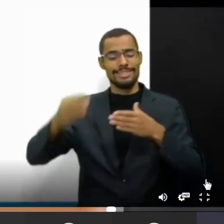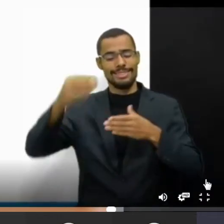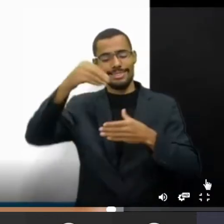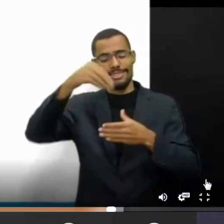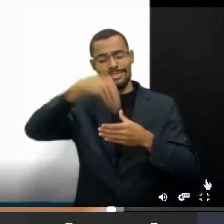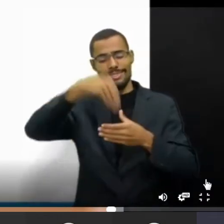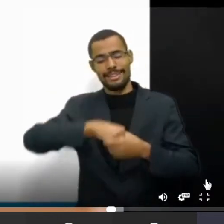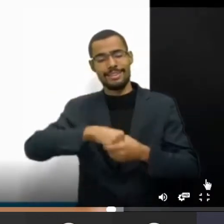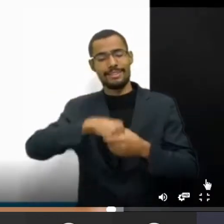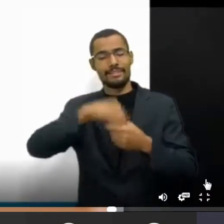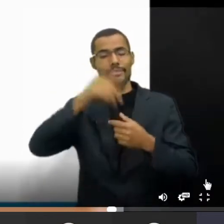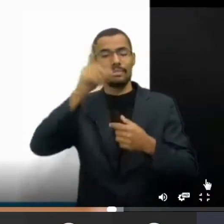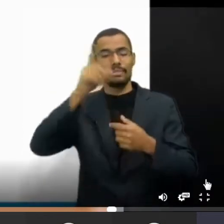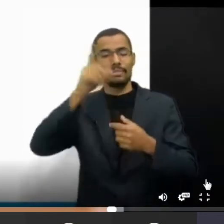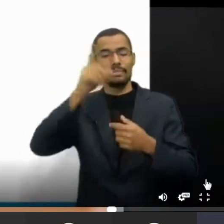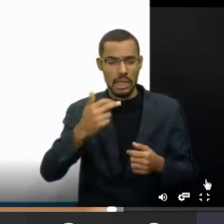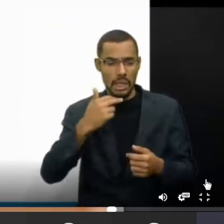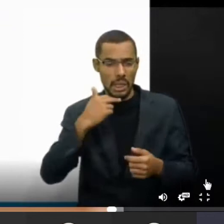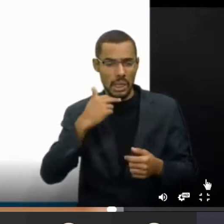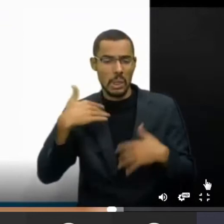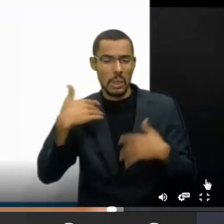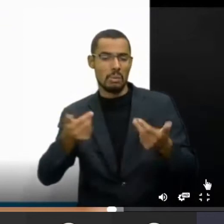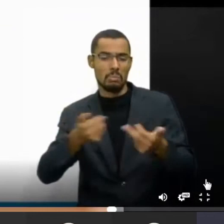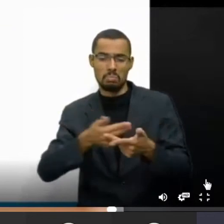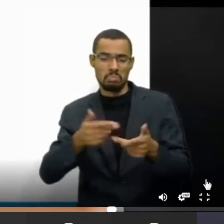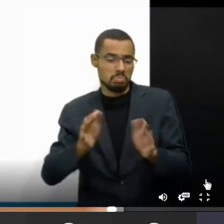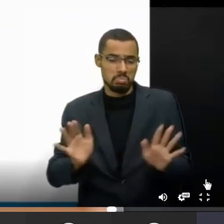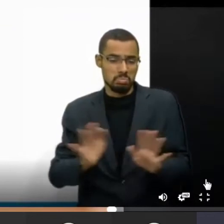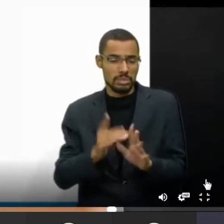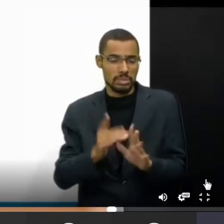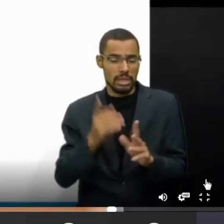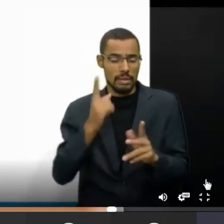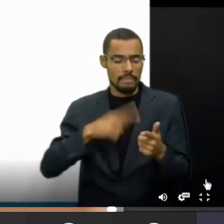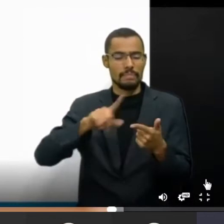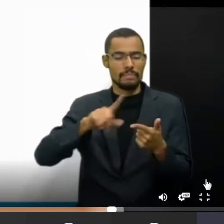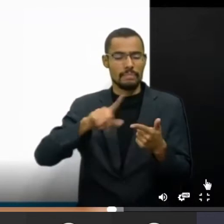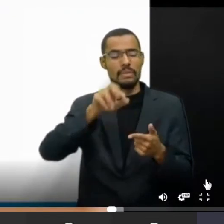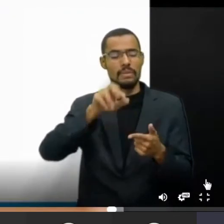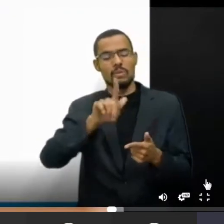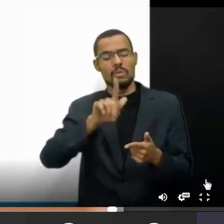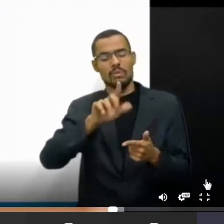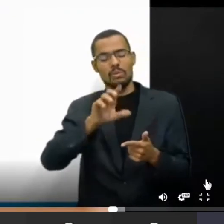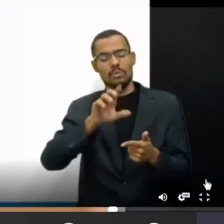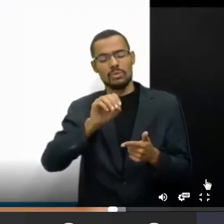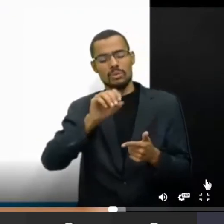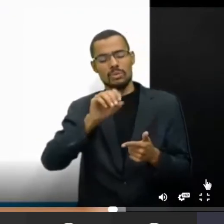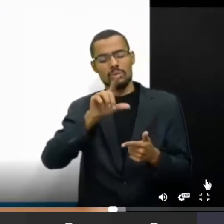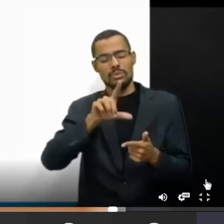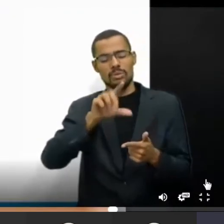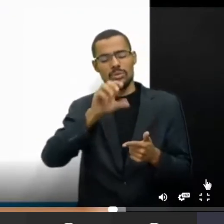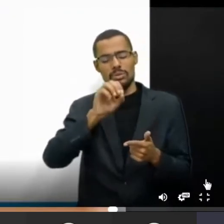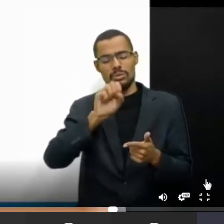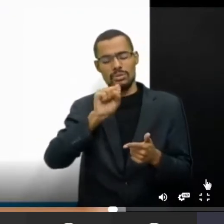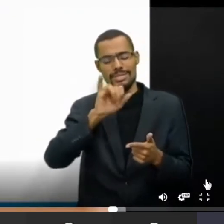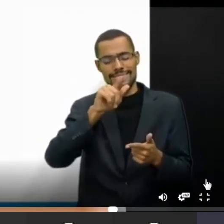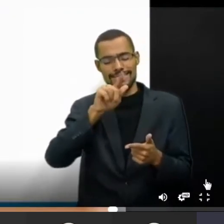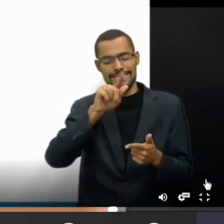interna do órgão. Eu tenho as rugosidades, que também são chamadas de